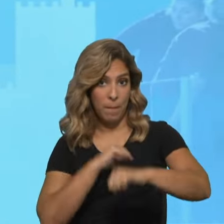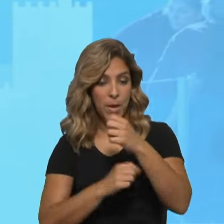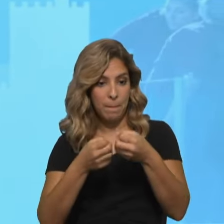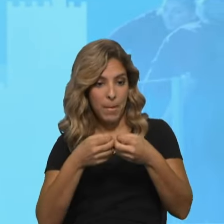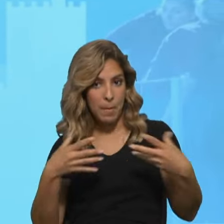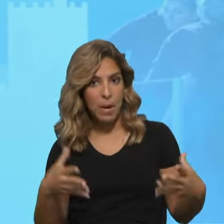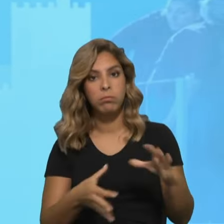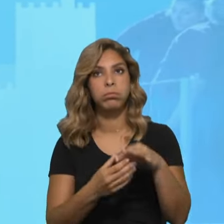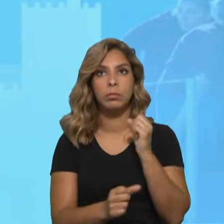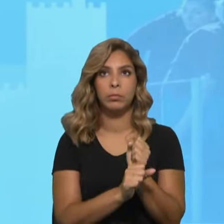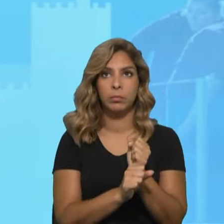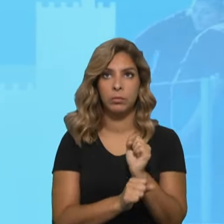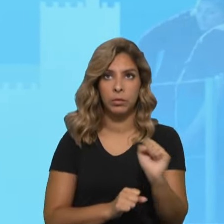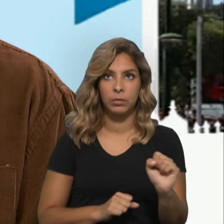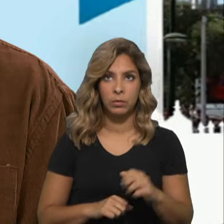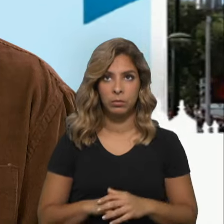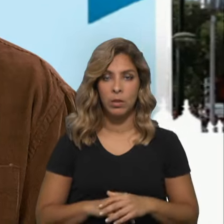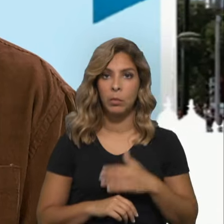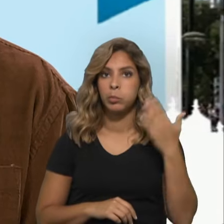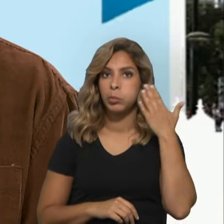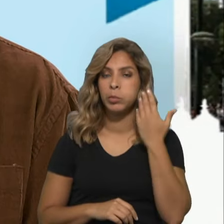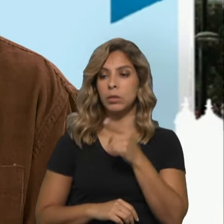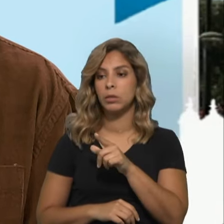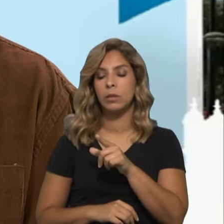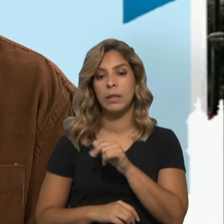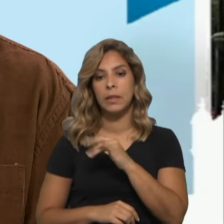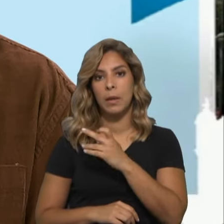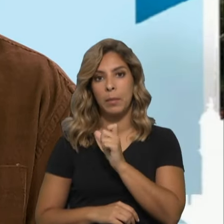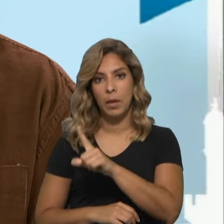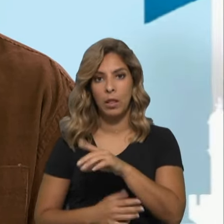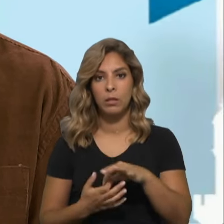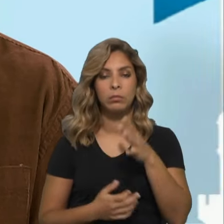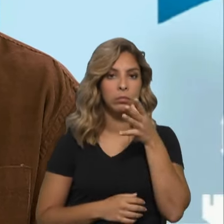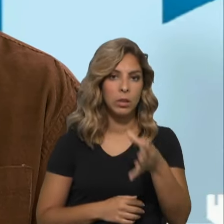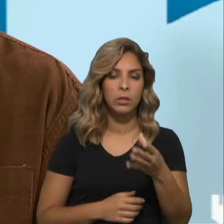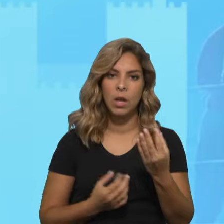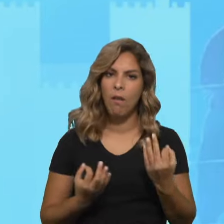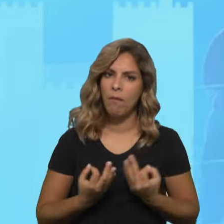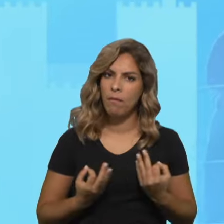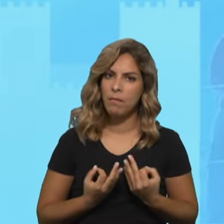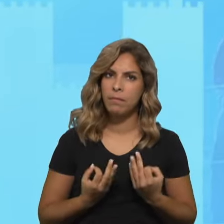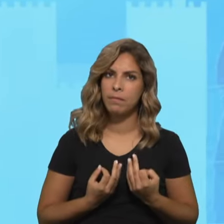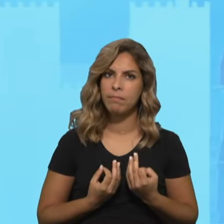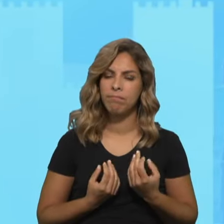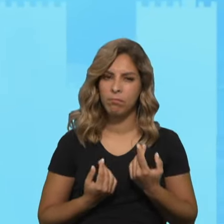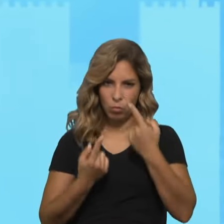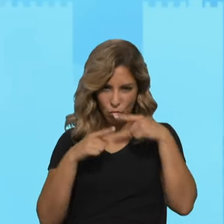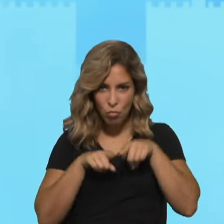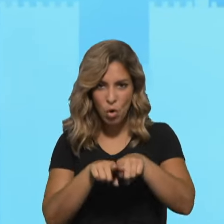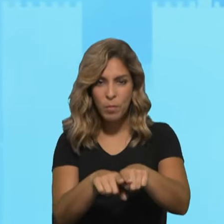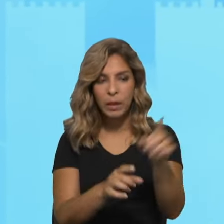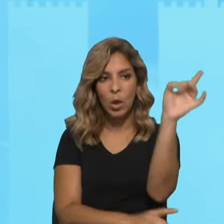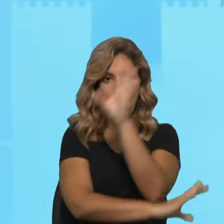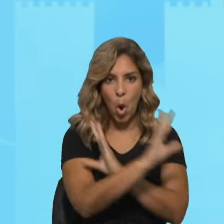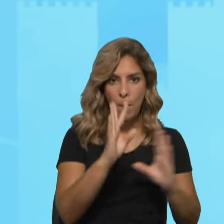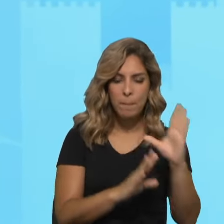na Cáritas Portuguesa e com escutávamos agora pela Isabel Quintão é algo que também encontra um paralelo a nível europeu H um